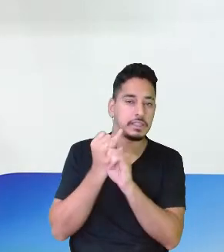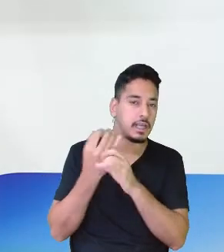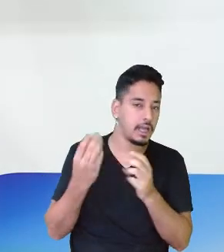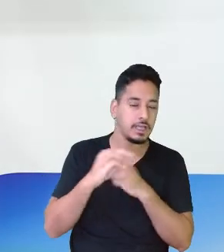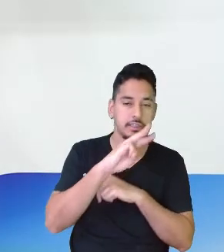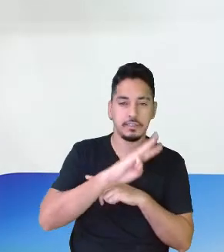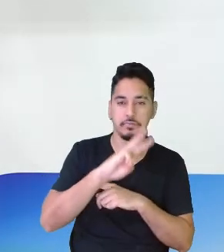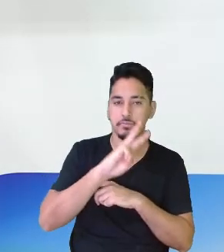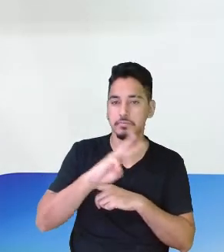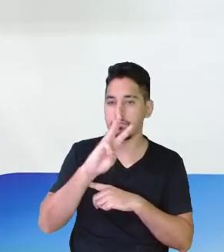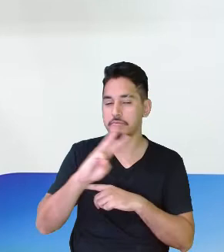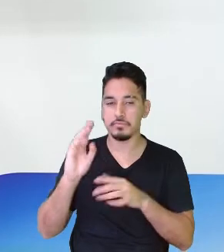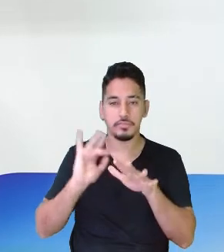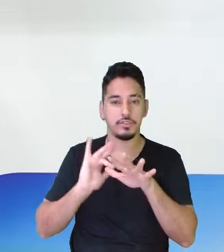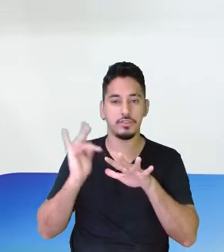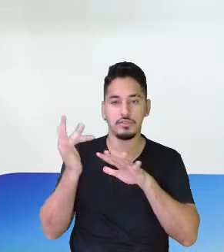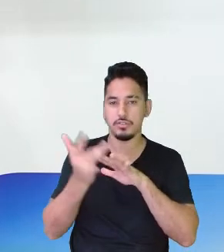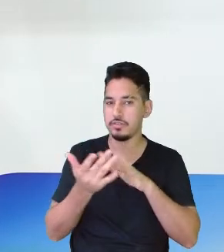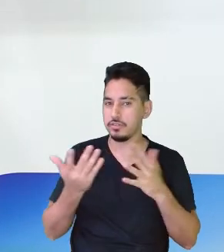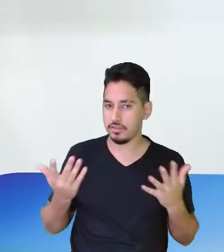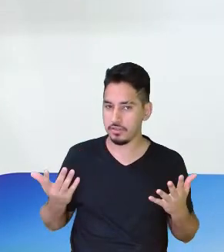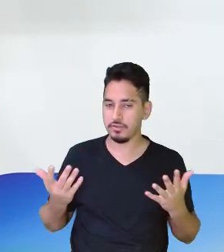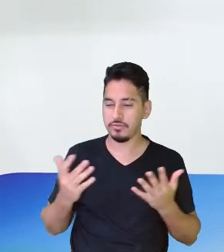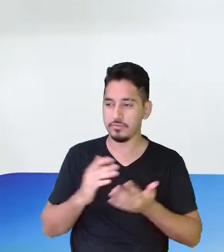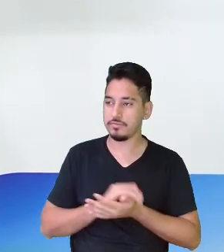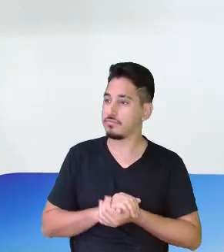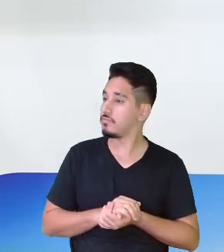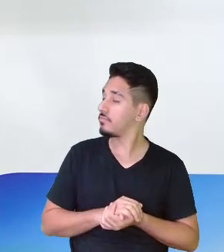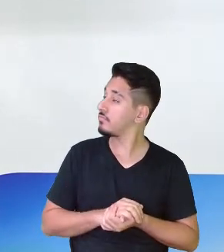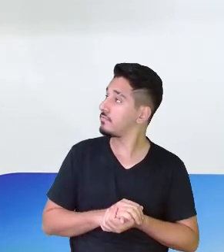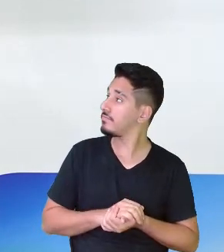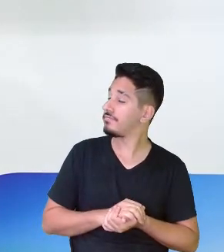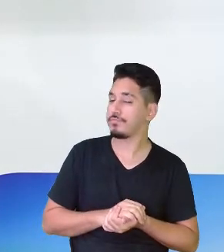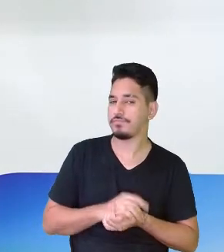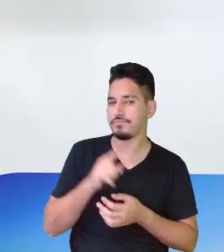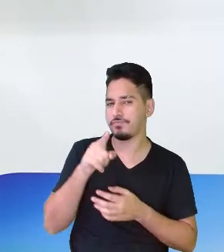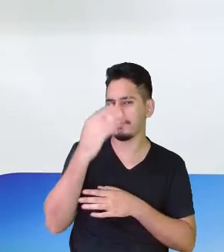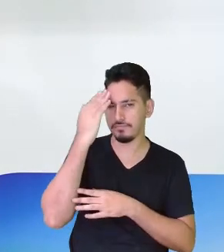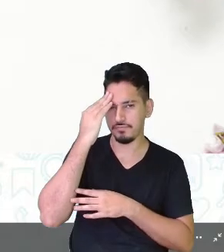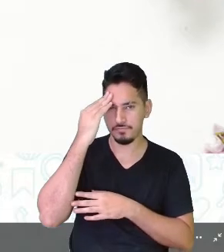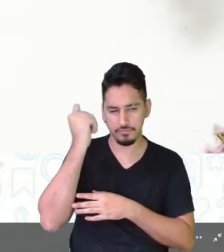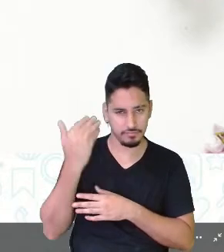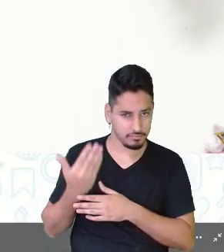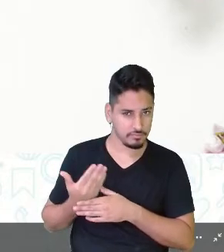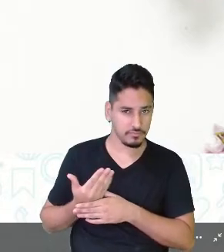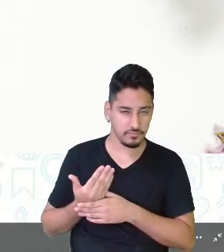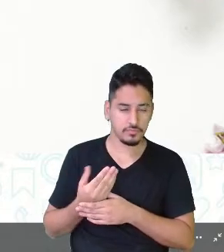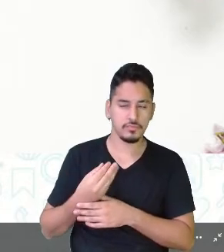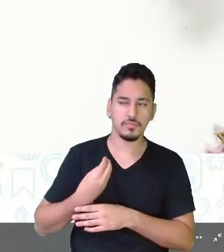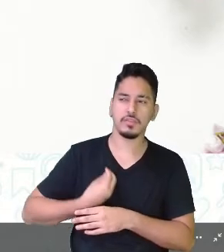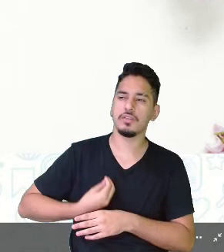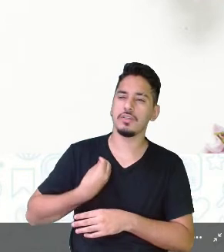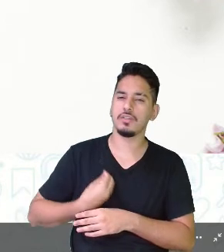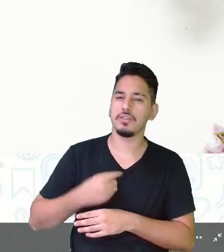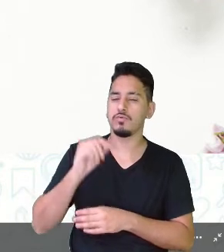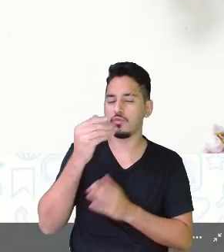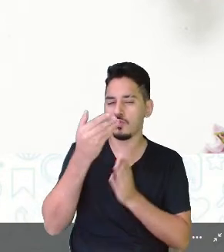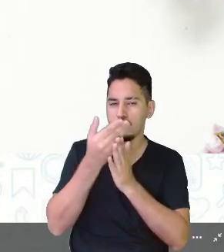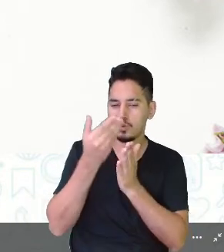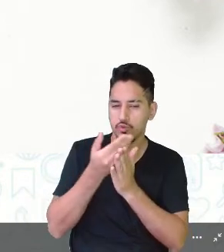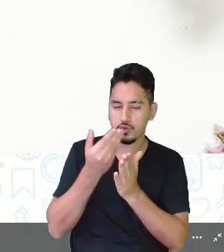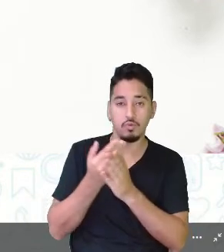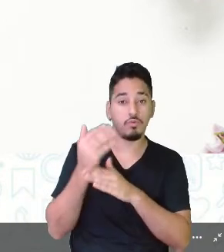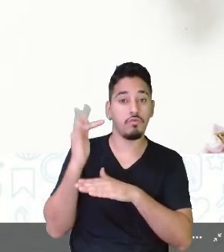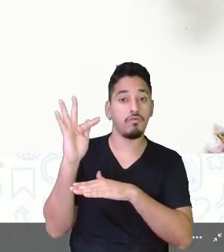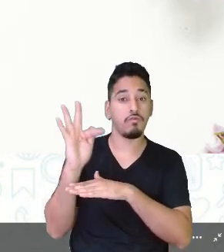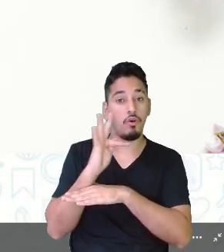de notícias, redes sociais e das mais fontes de informação. E aí vocês sabiam que existe um estudo